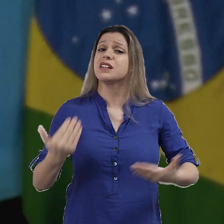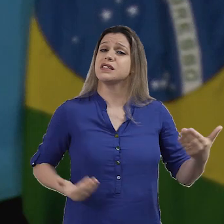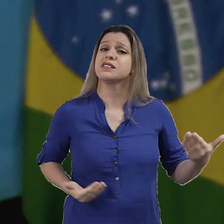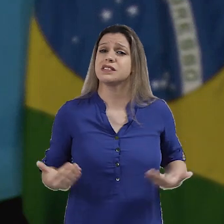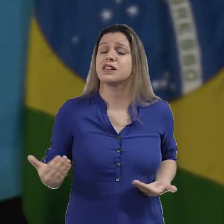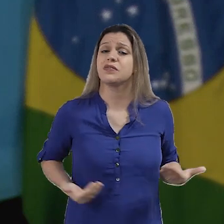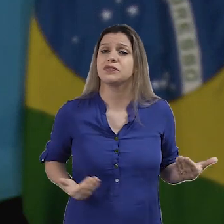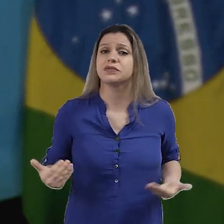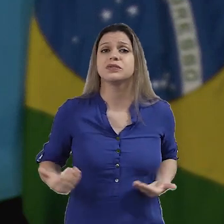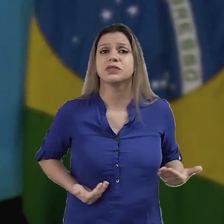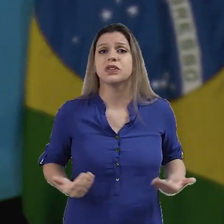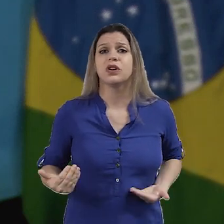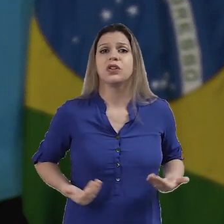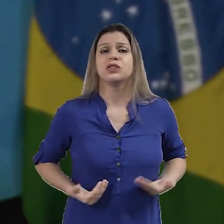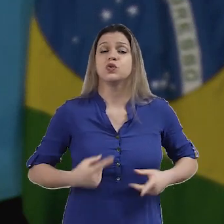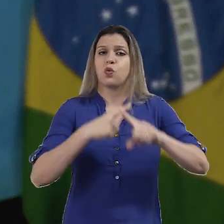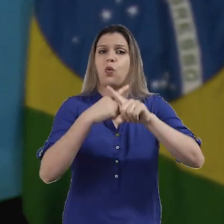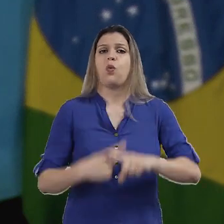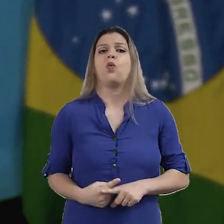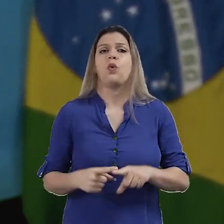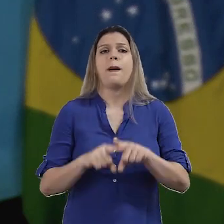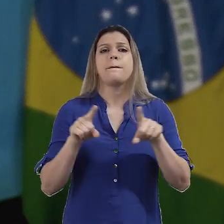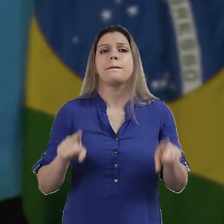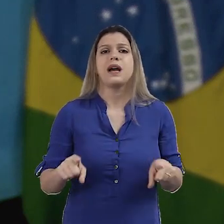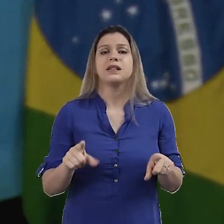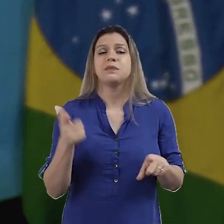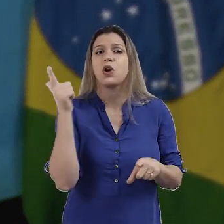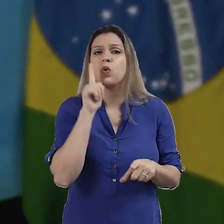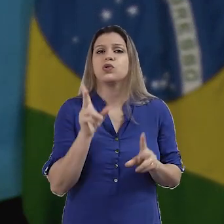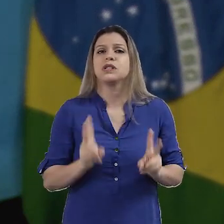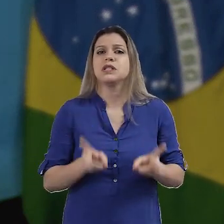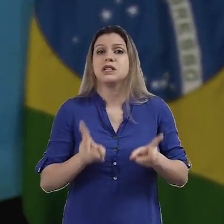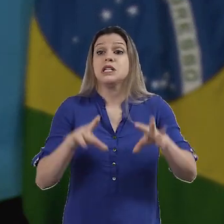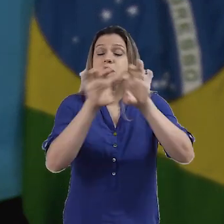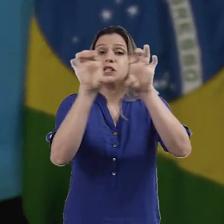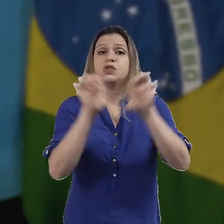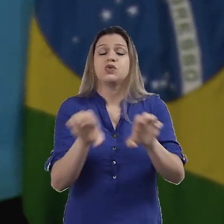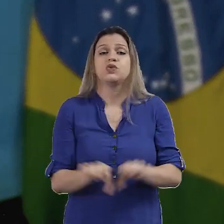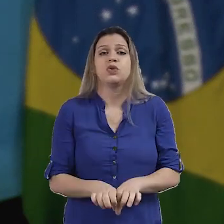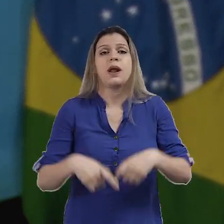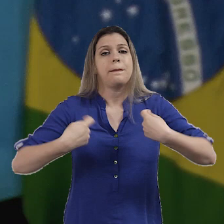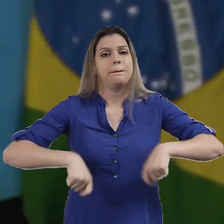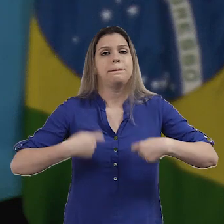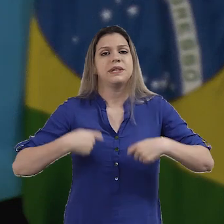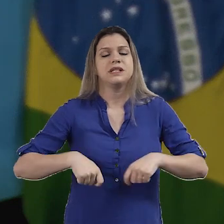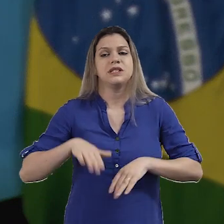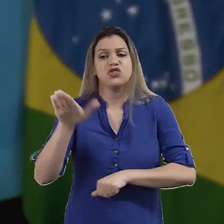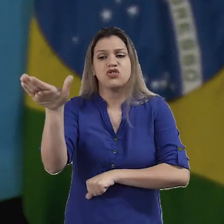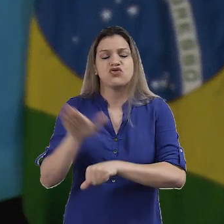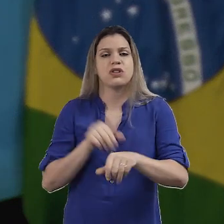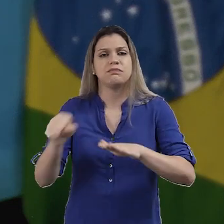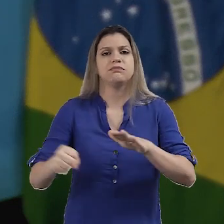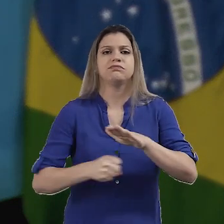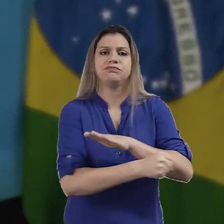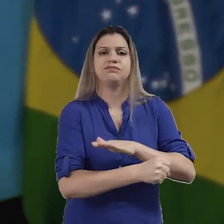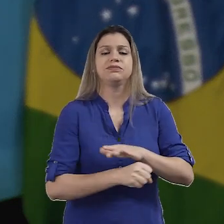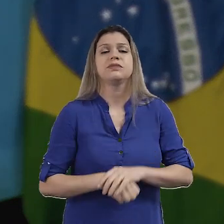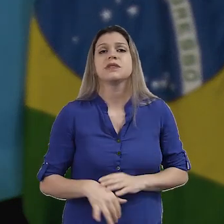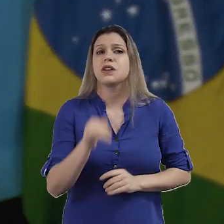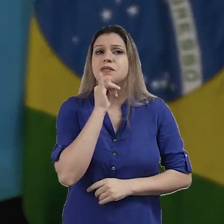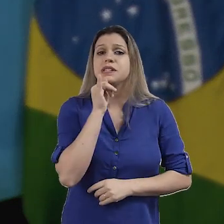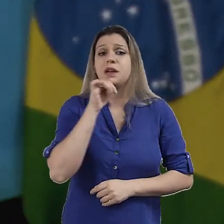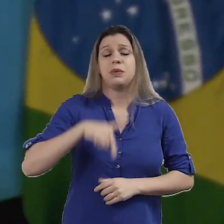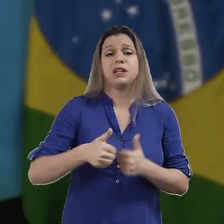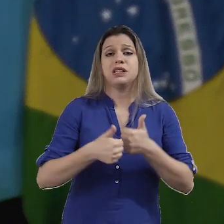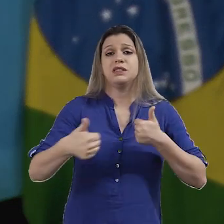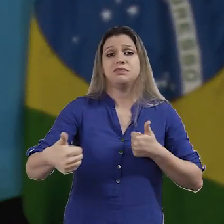servidores, muitos desses serviços são feitos por servidores concursados, mas para manter toda a estrutura precisa contratar. Então aqui, por exemplo,